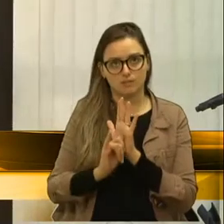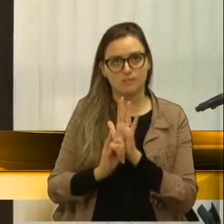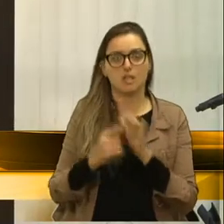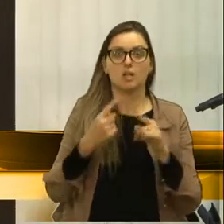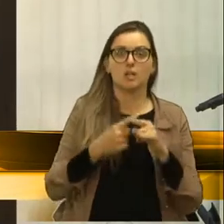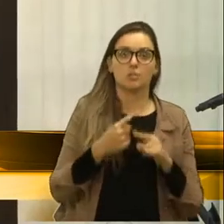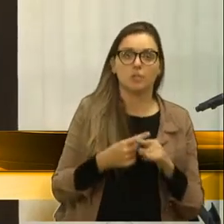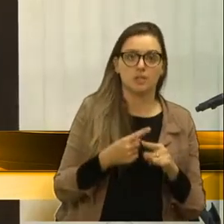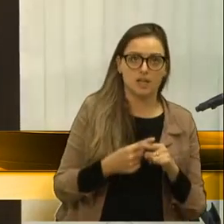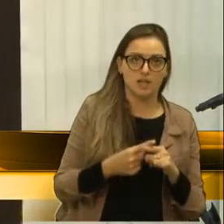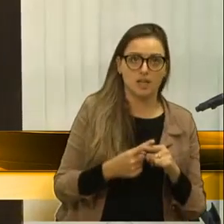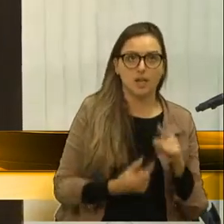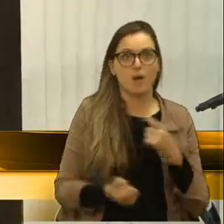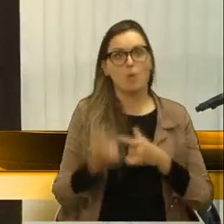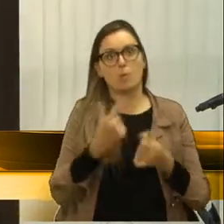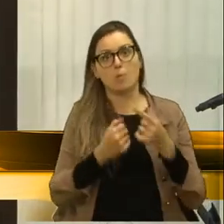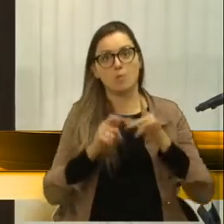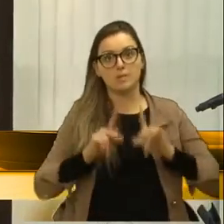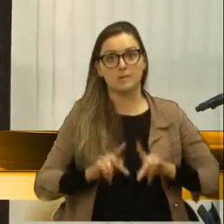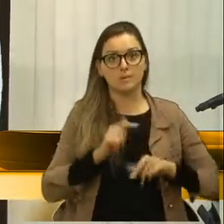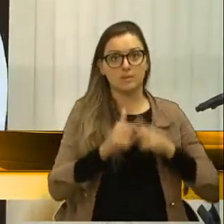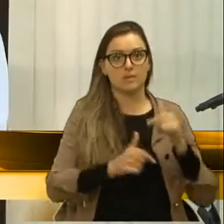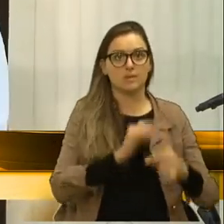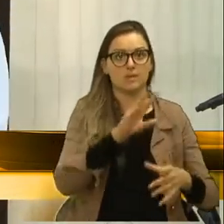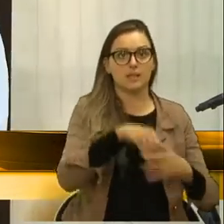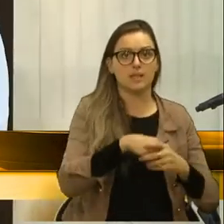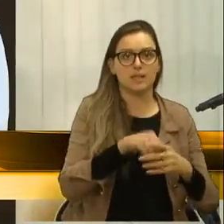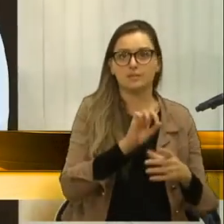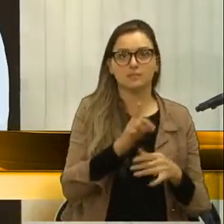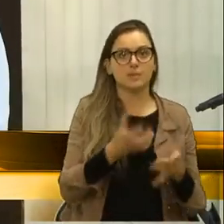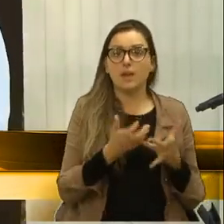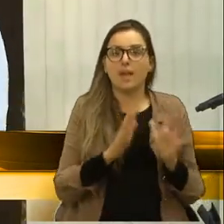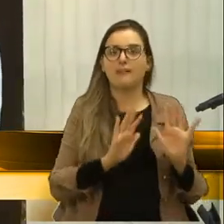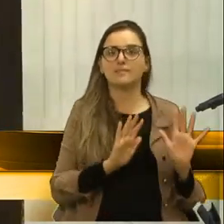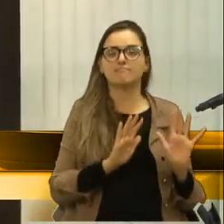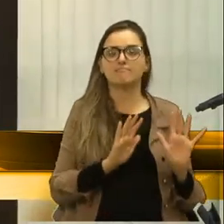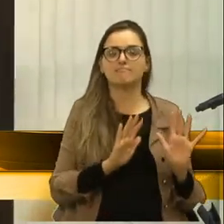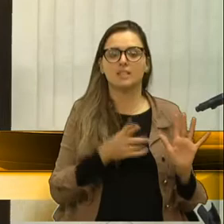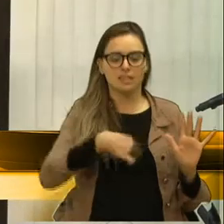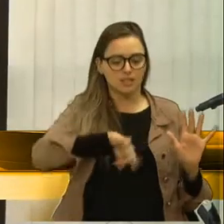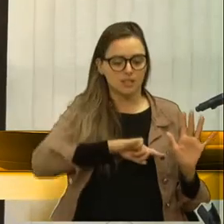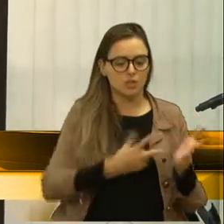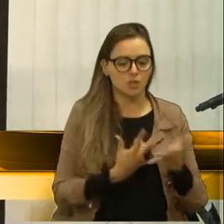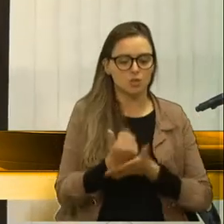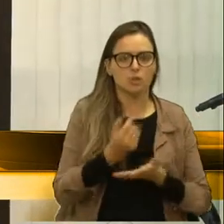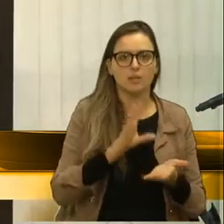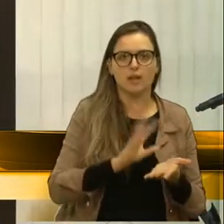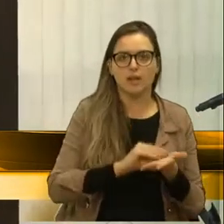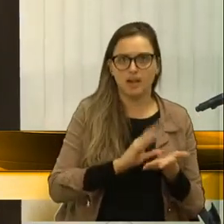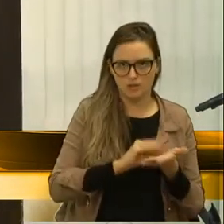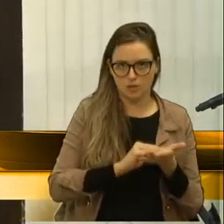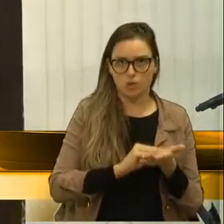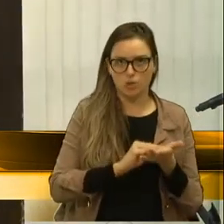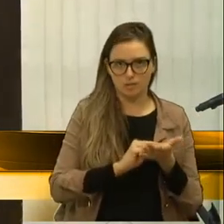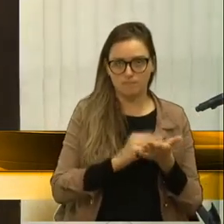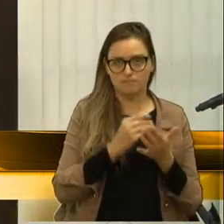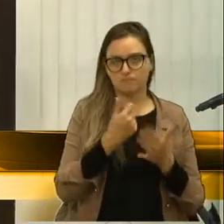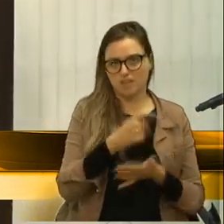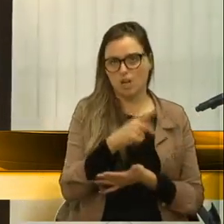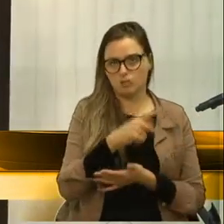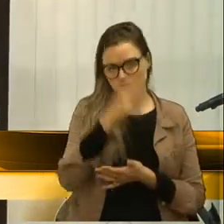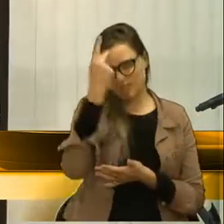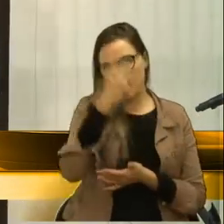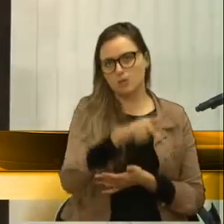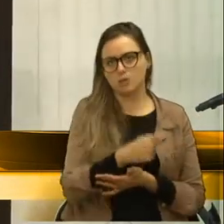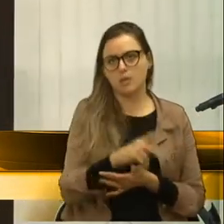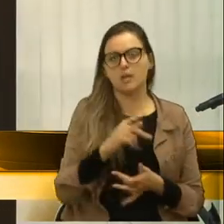outra figura que trabalha ali não queira que a gente compre um gravador para poder fazer com que as coisas andem ainda